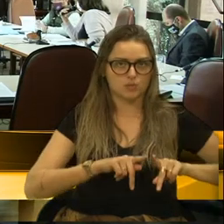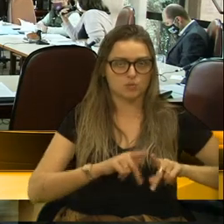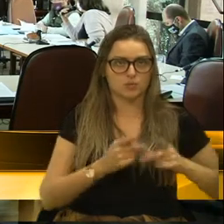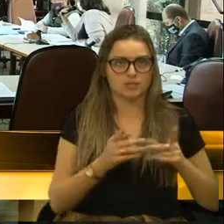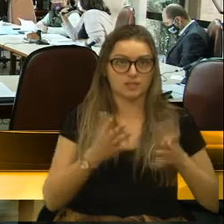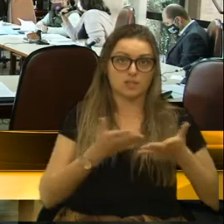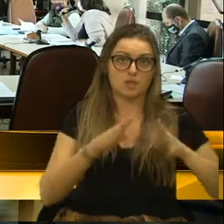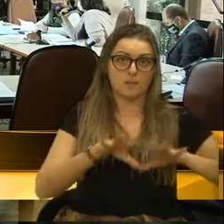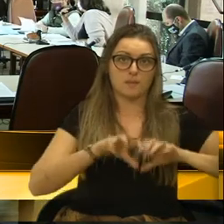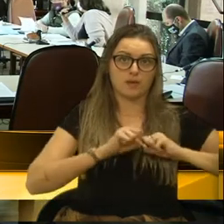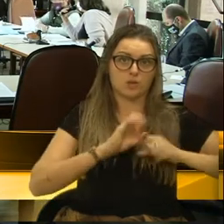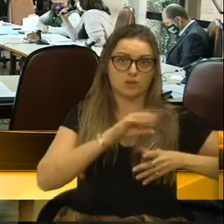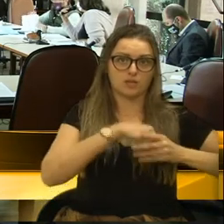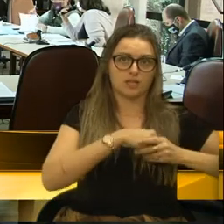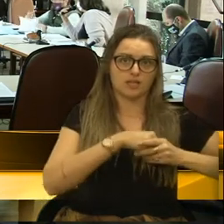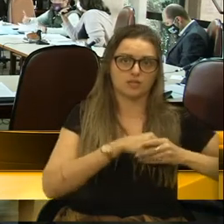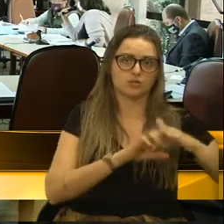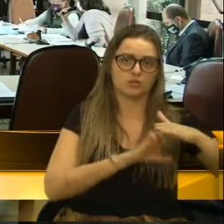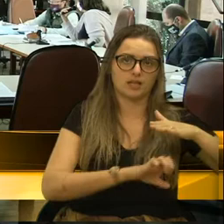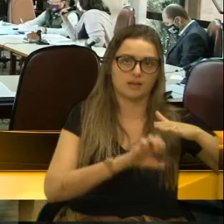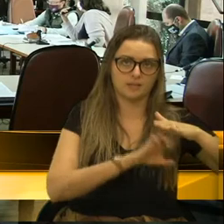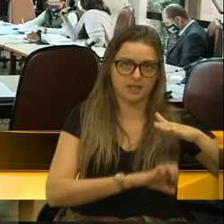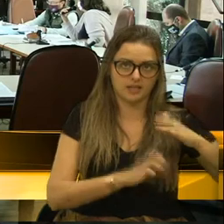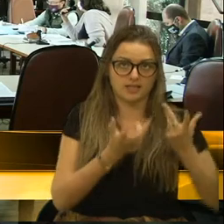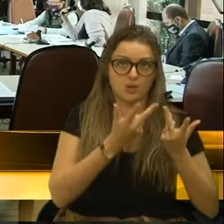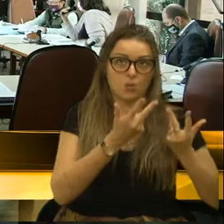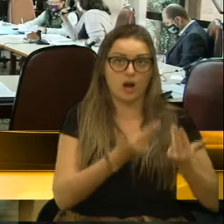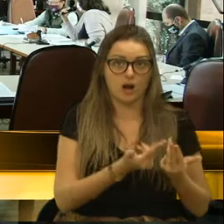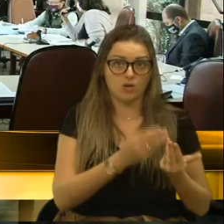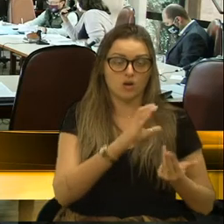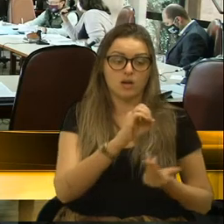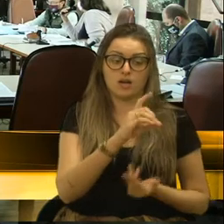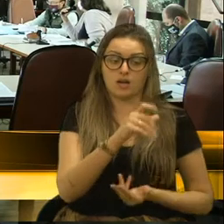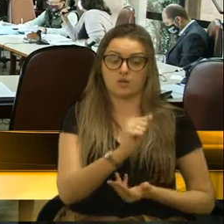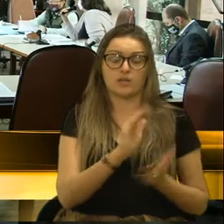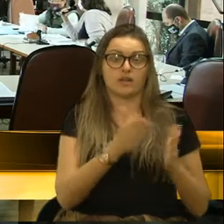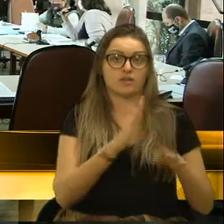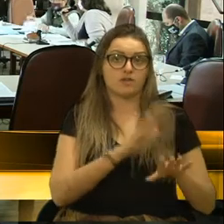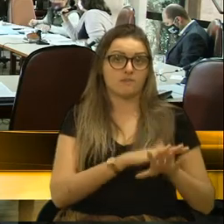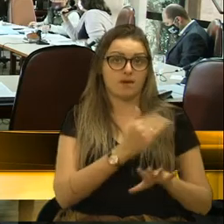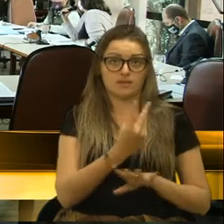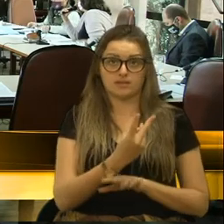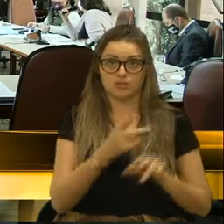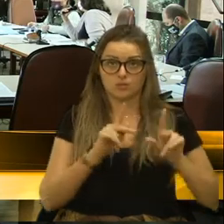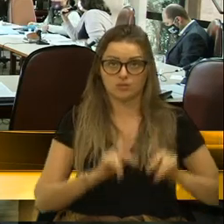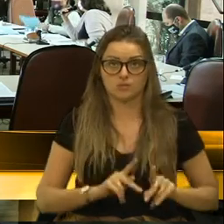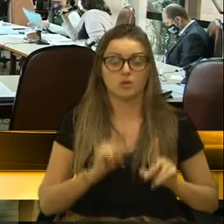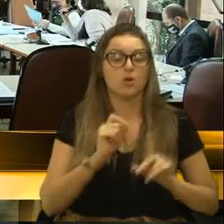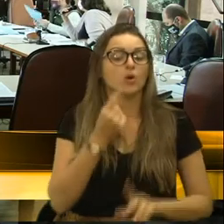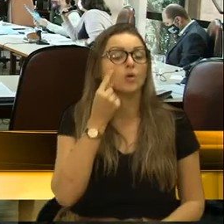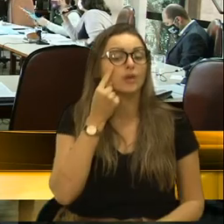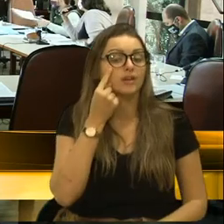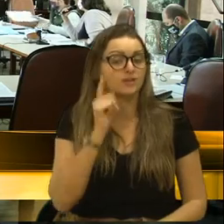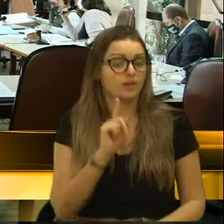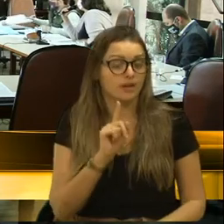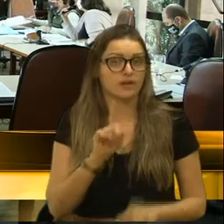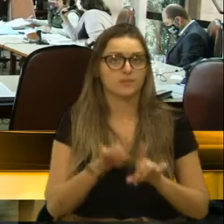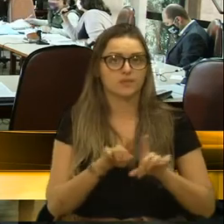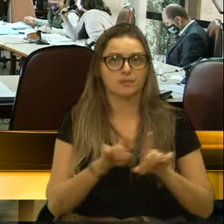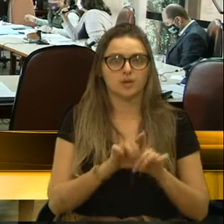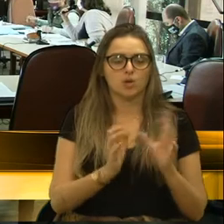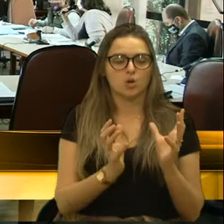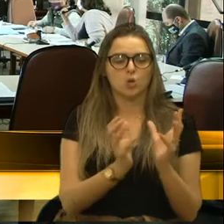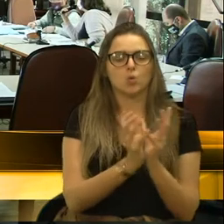surto. Então, a gente está diante de um surto, né, na Codeca. E o que a gente tem visto é que, bom, a